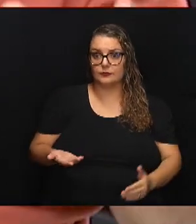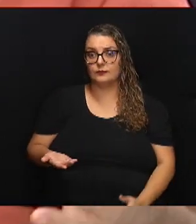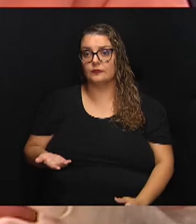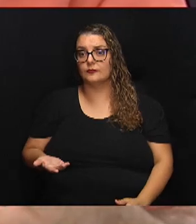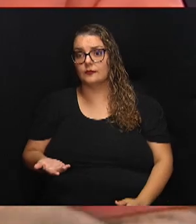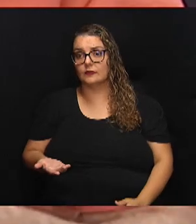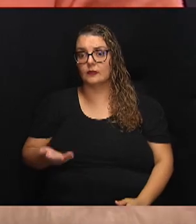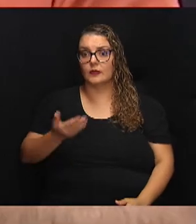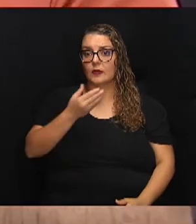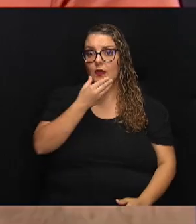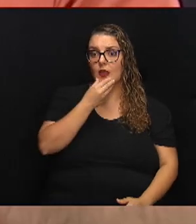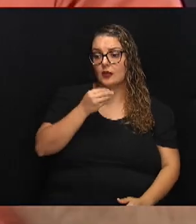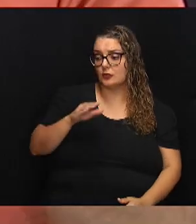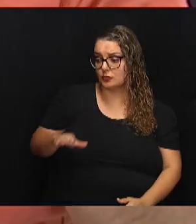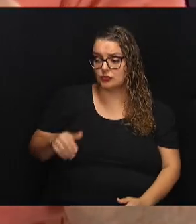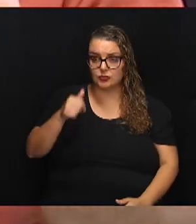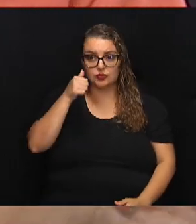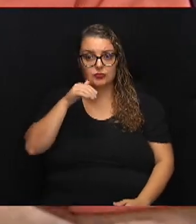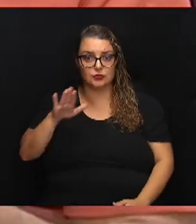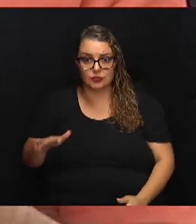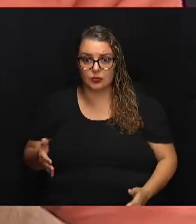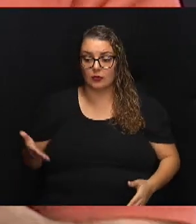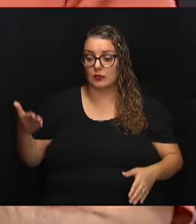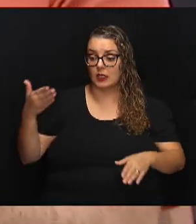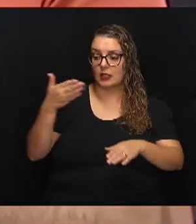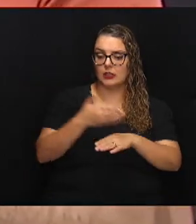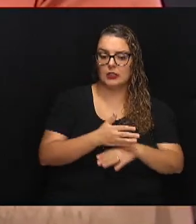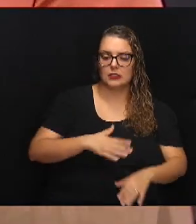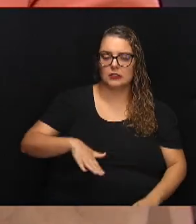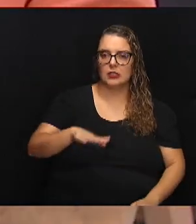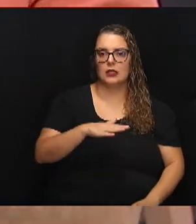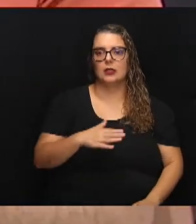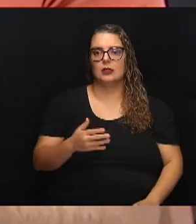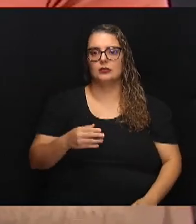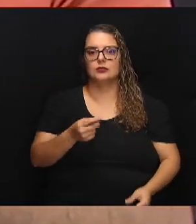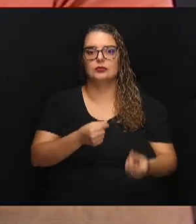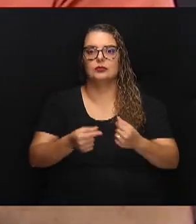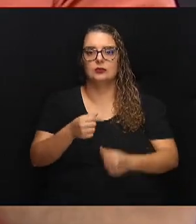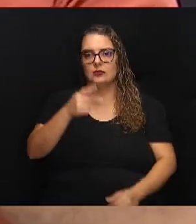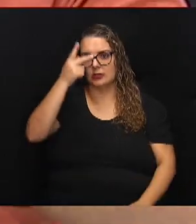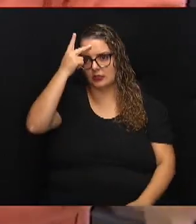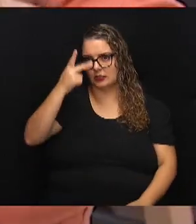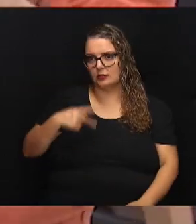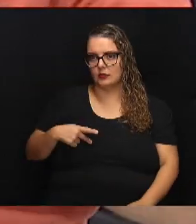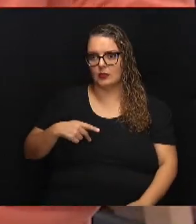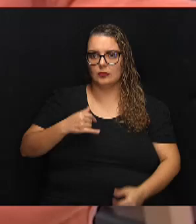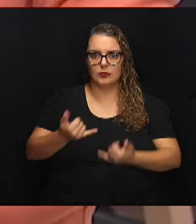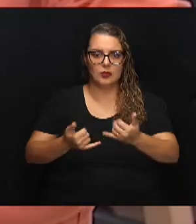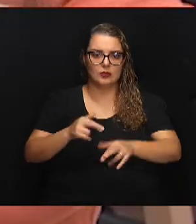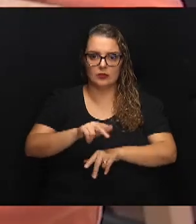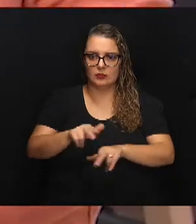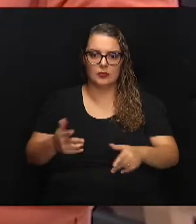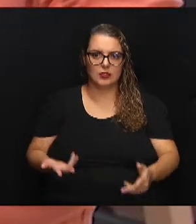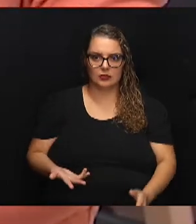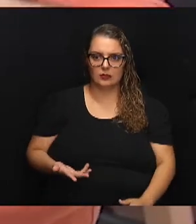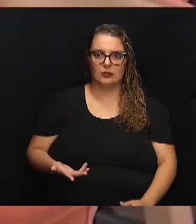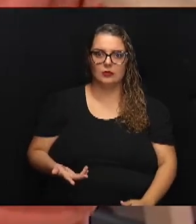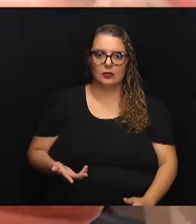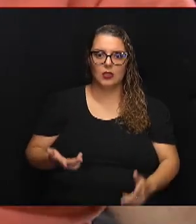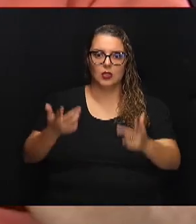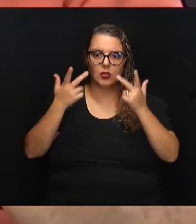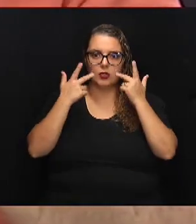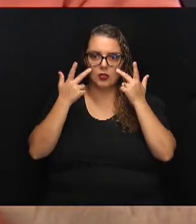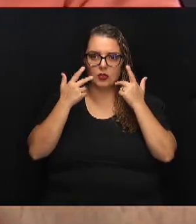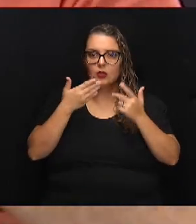garotos, as garotas, entrarem nesse mercado fazendo o seu próprio jogo e geralmente o melhor